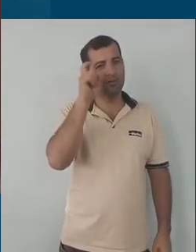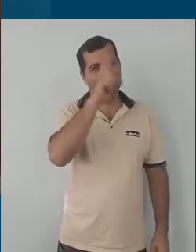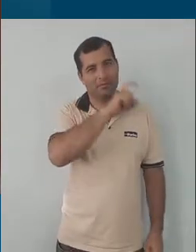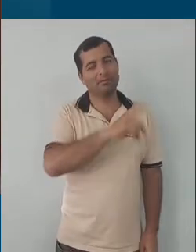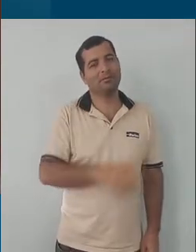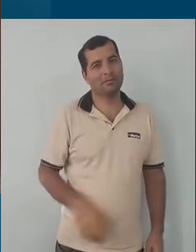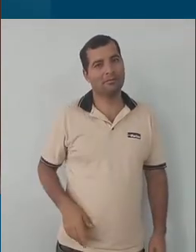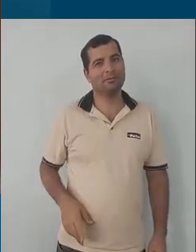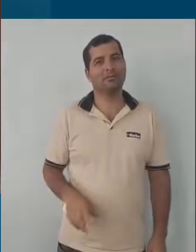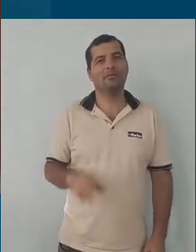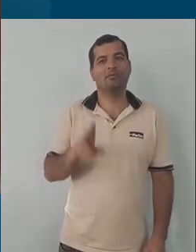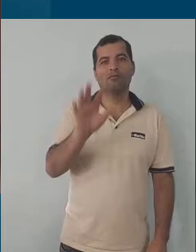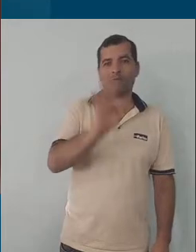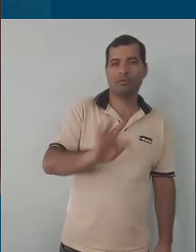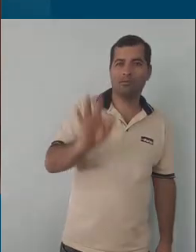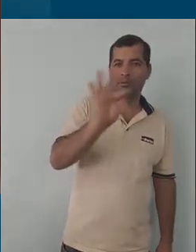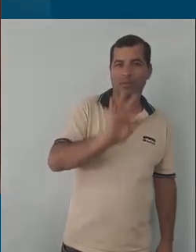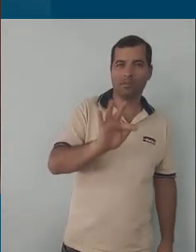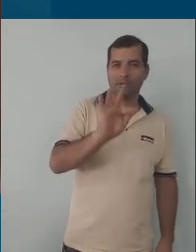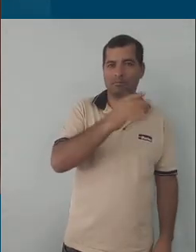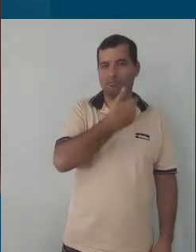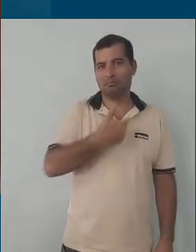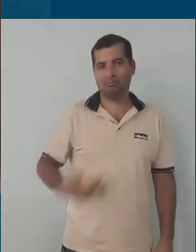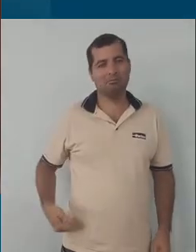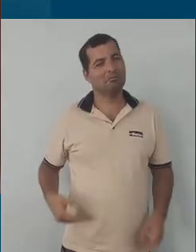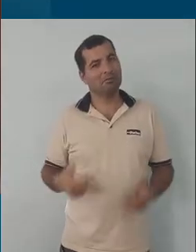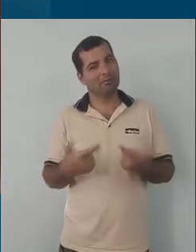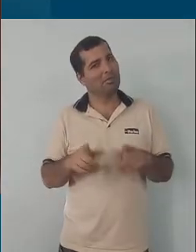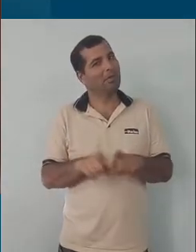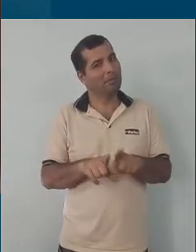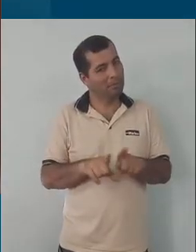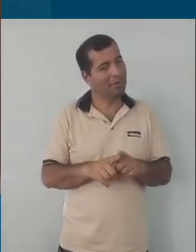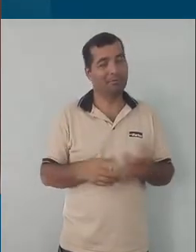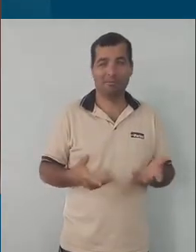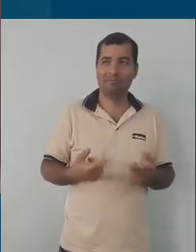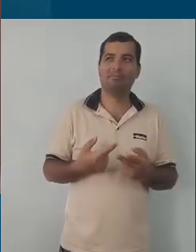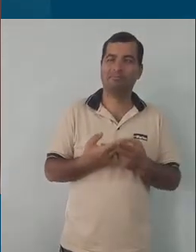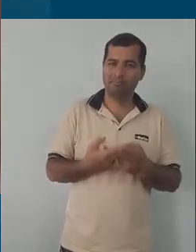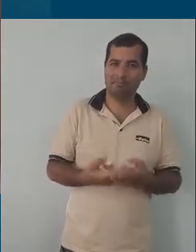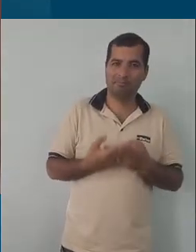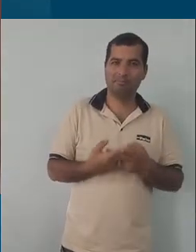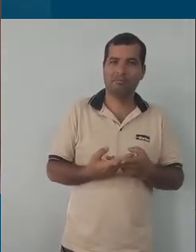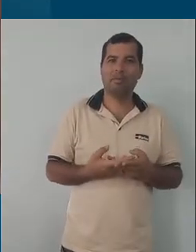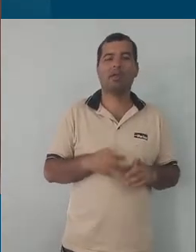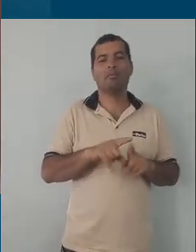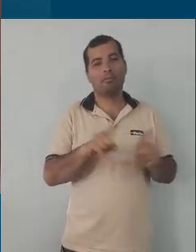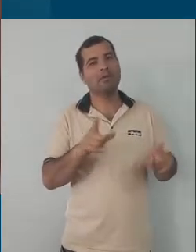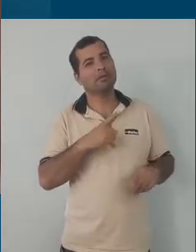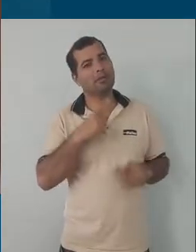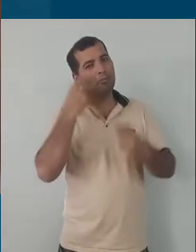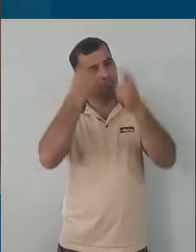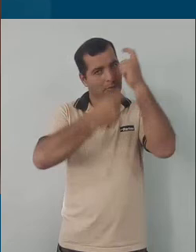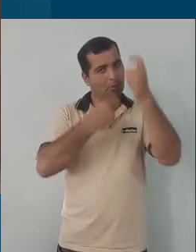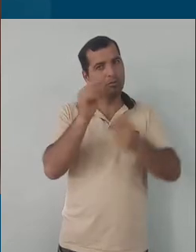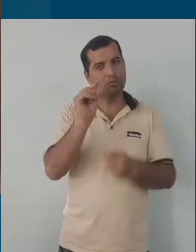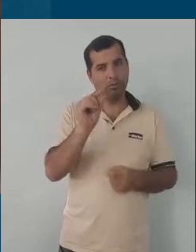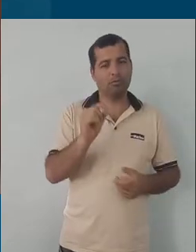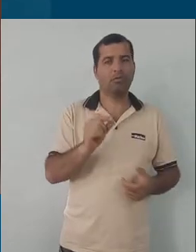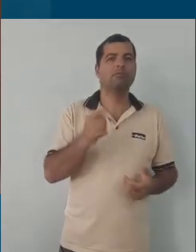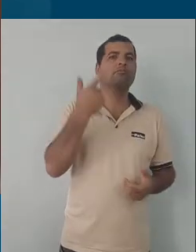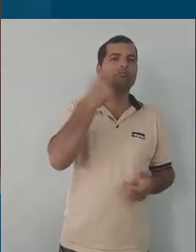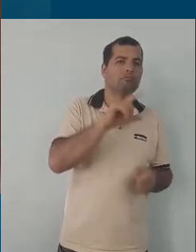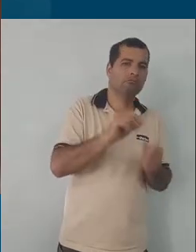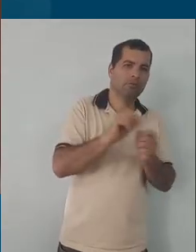universidade pública não está muito garantido, mas, enfim, lá a gente tem uma preocupação maior de fazer isso, né?